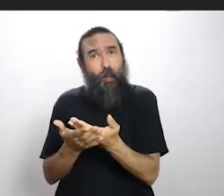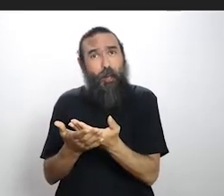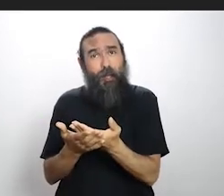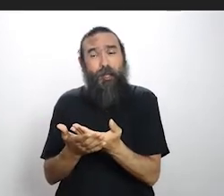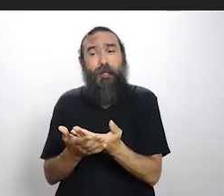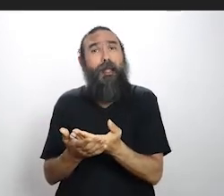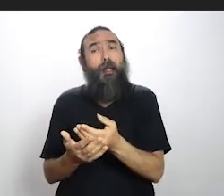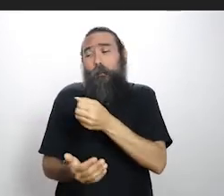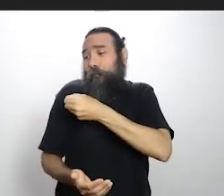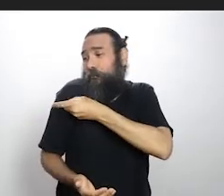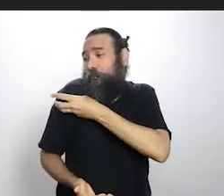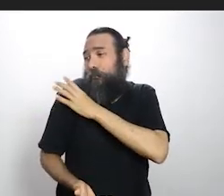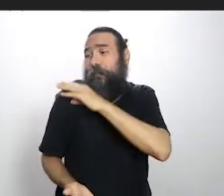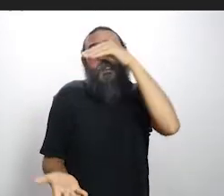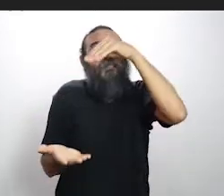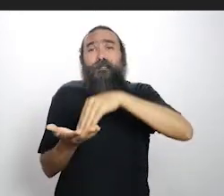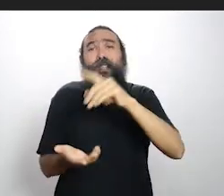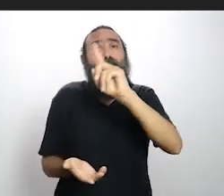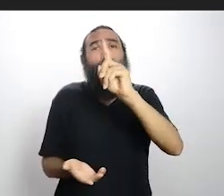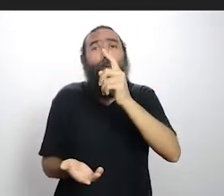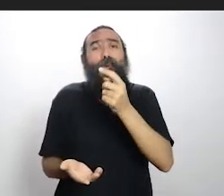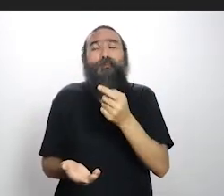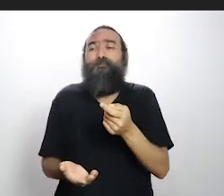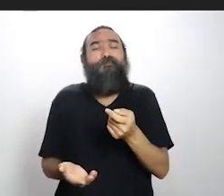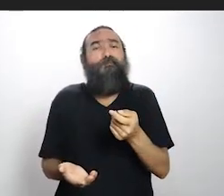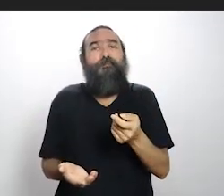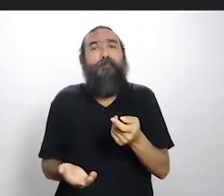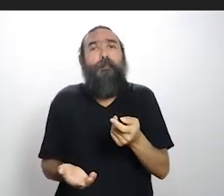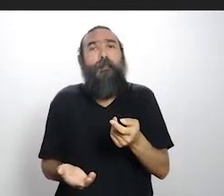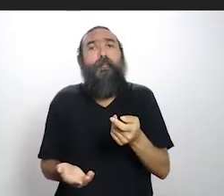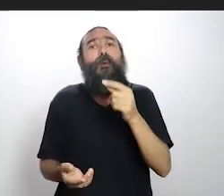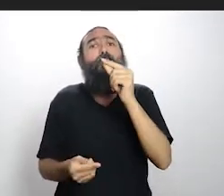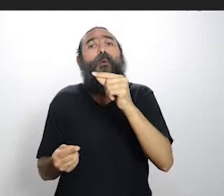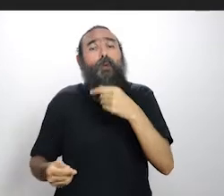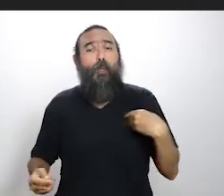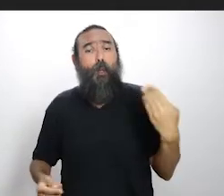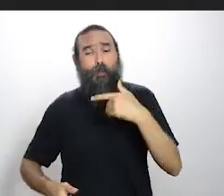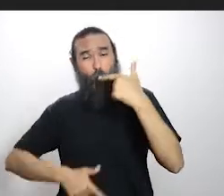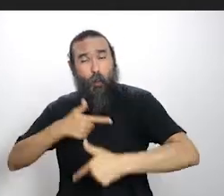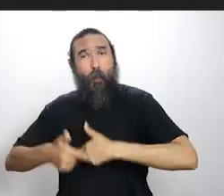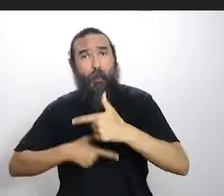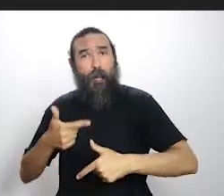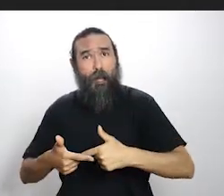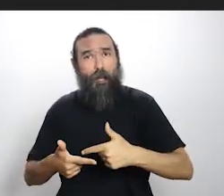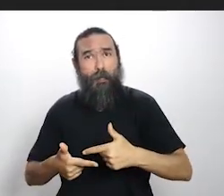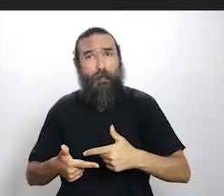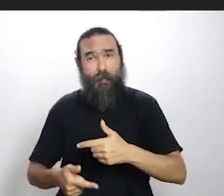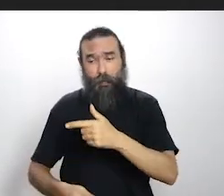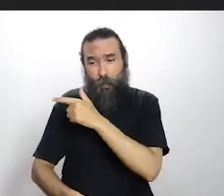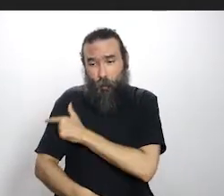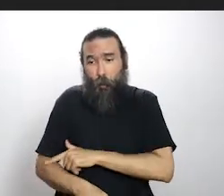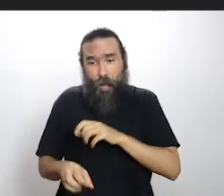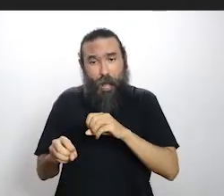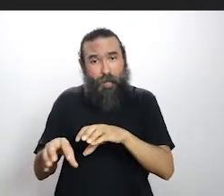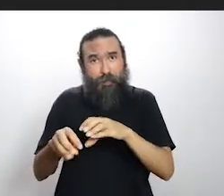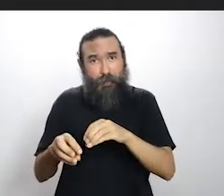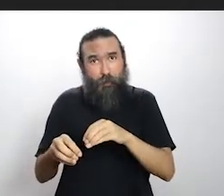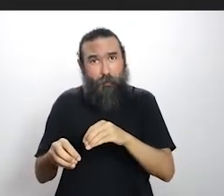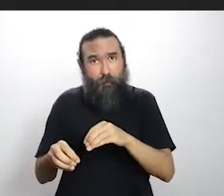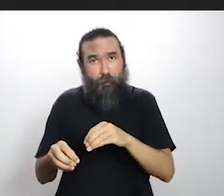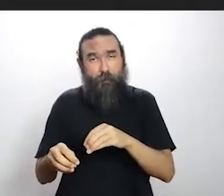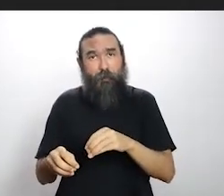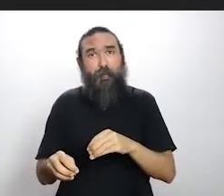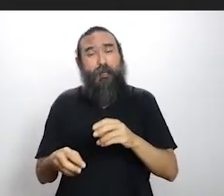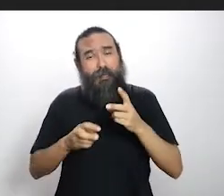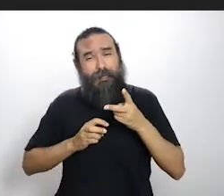educação, ela acompanha a organização negra desde sempre. Então, você imagine que